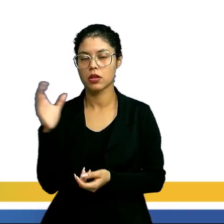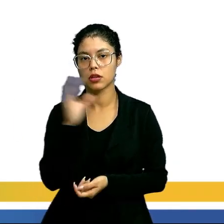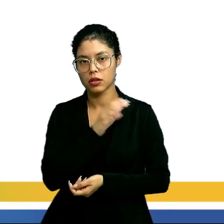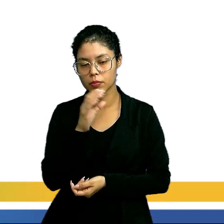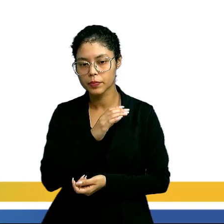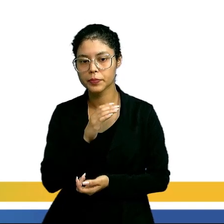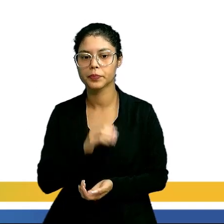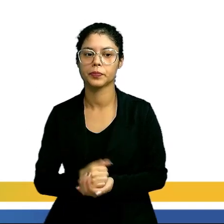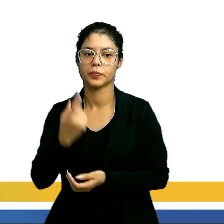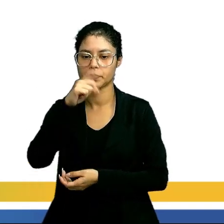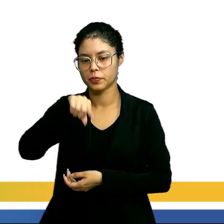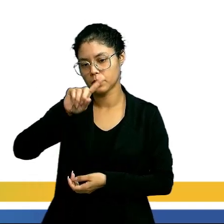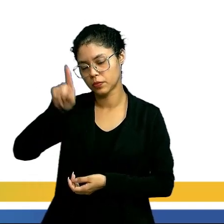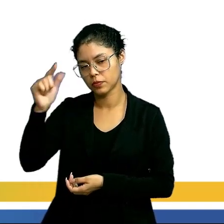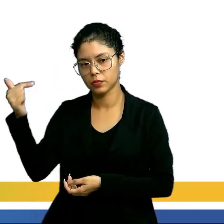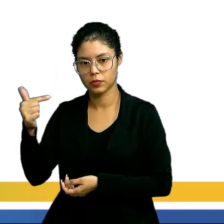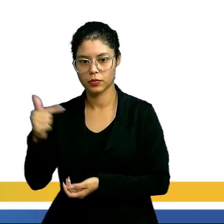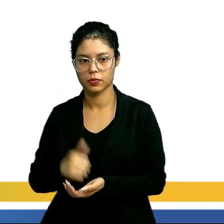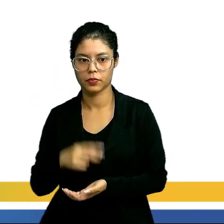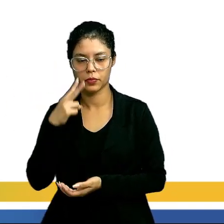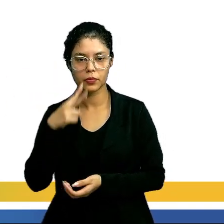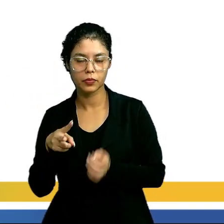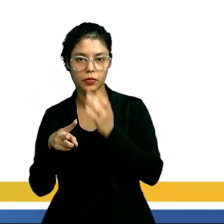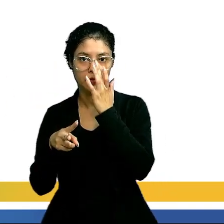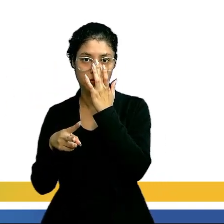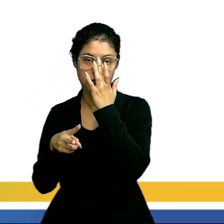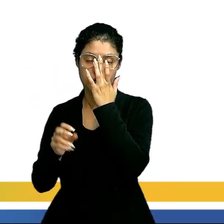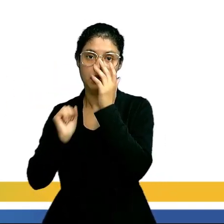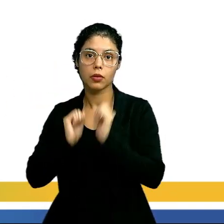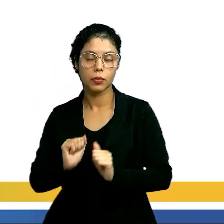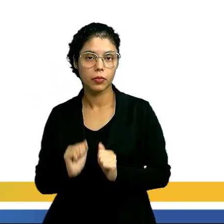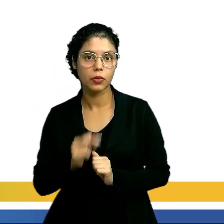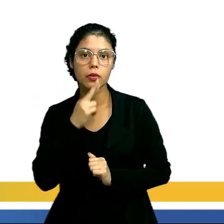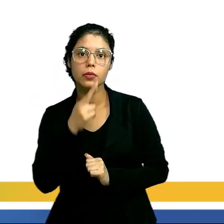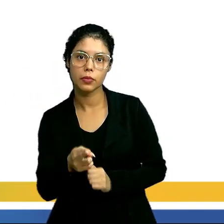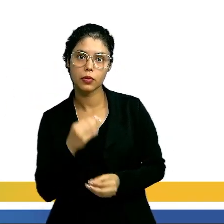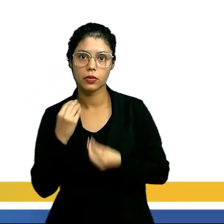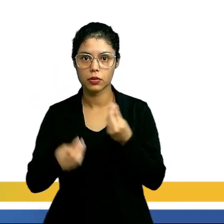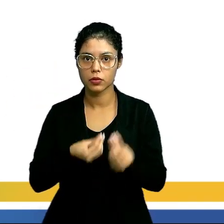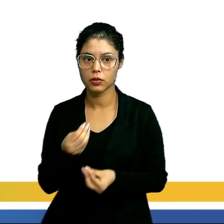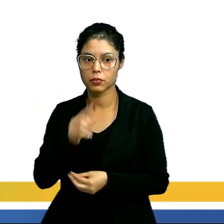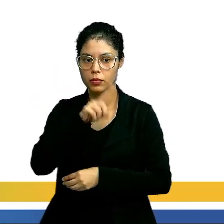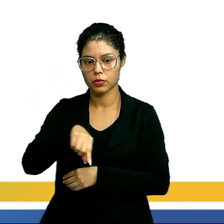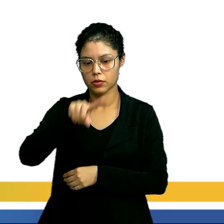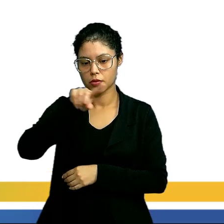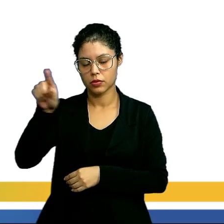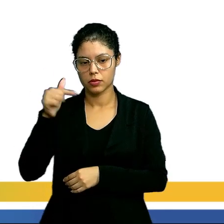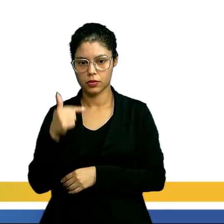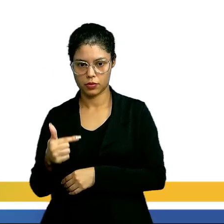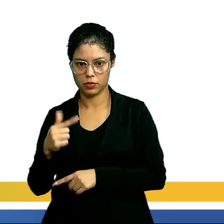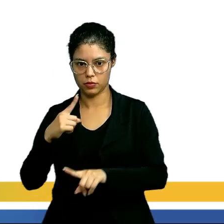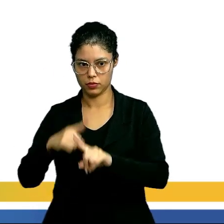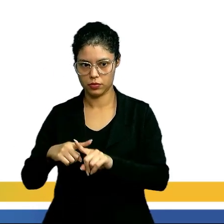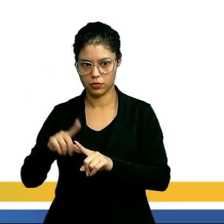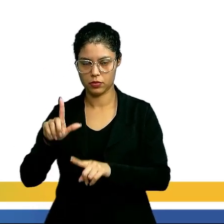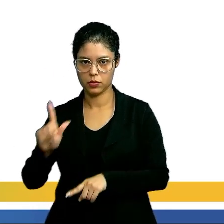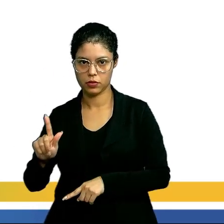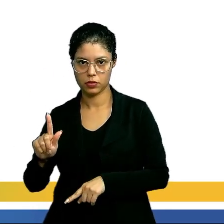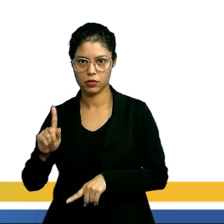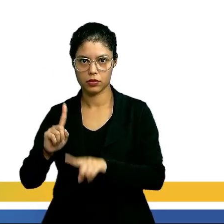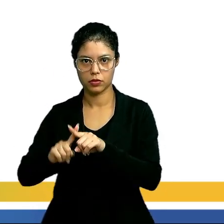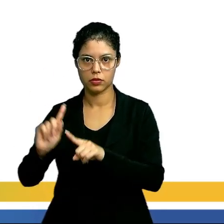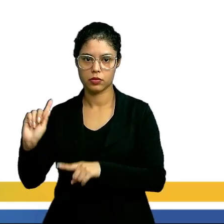em forma de raiz quadrada. Então, a velocidade dessa forma, ela pode ser calculada como sendo a raiz quadrada de 2 vezes a